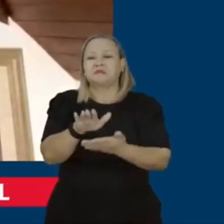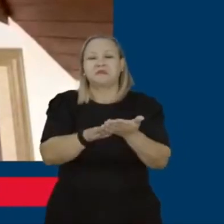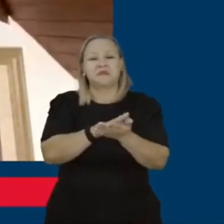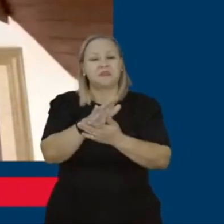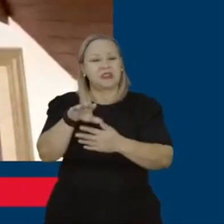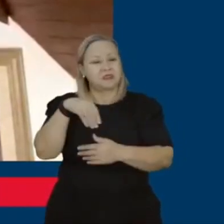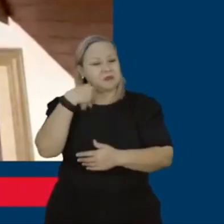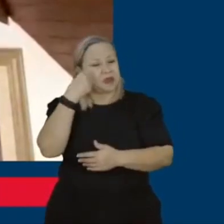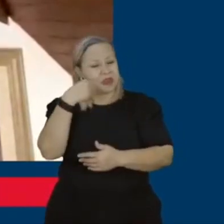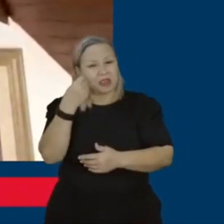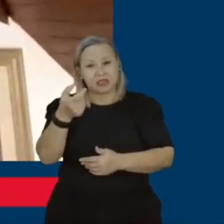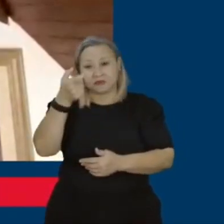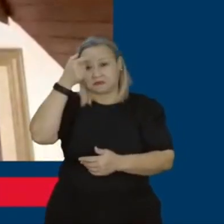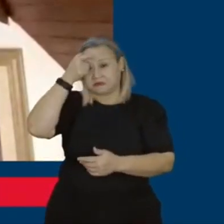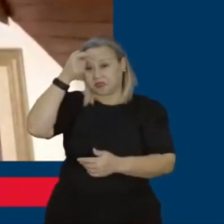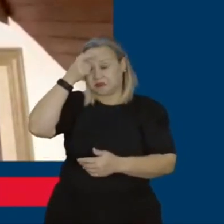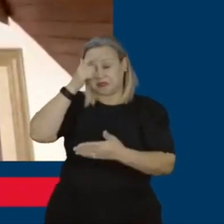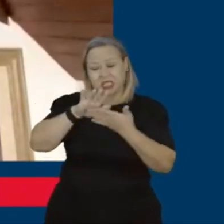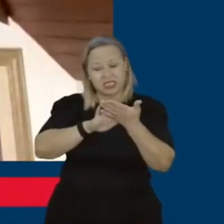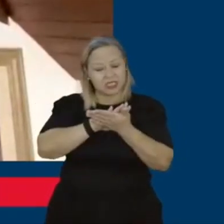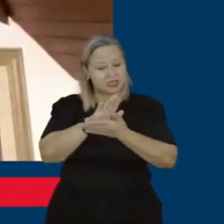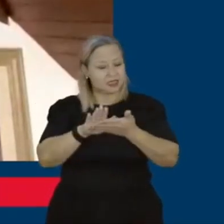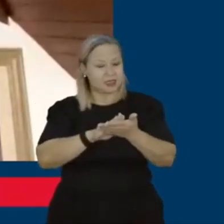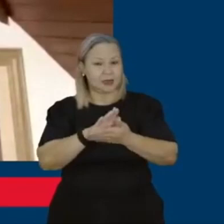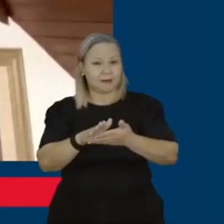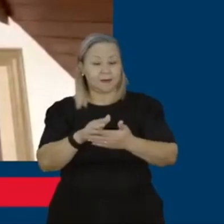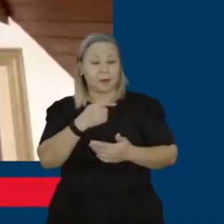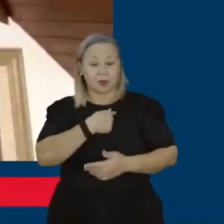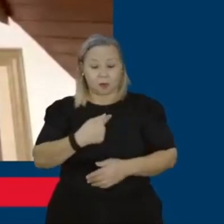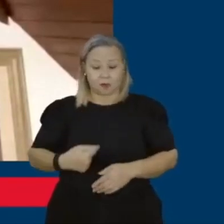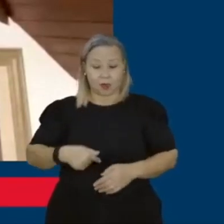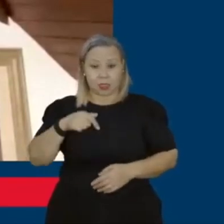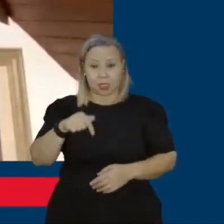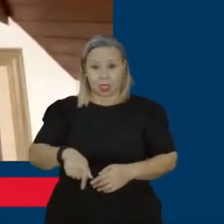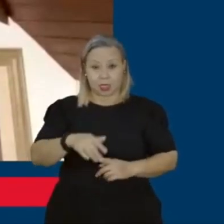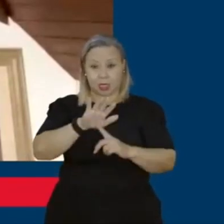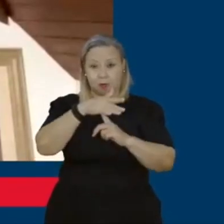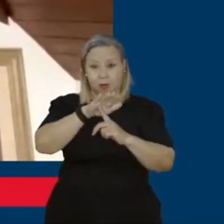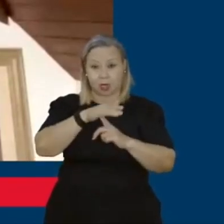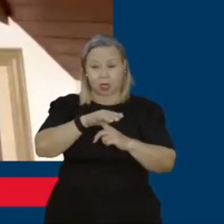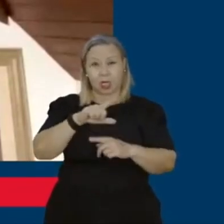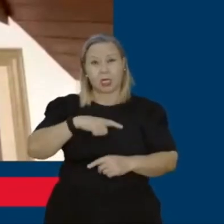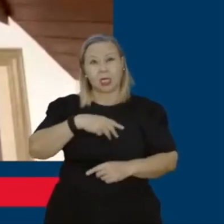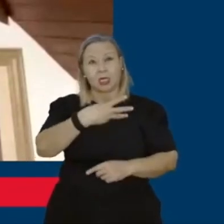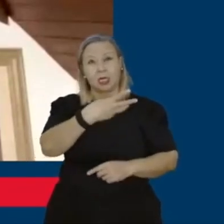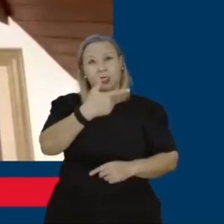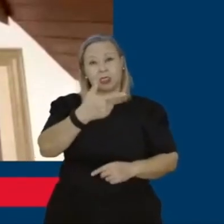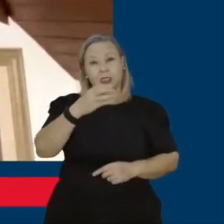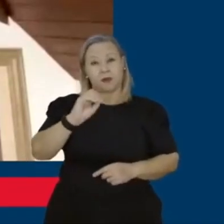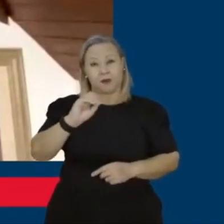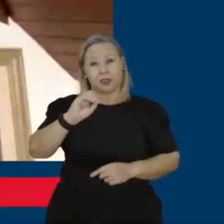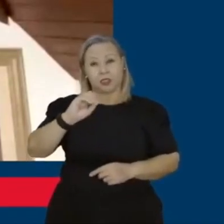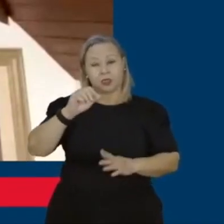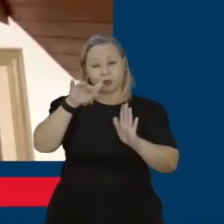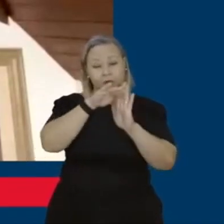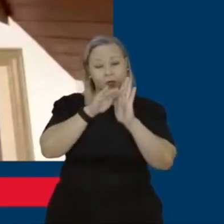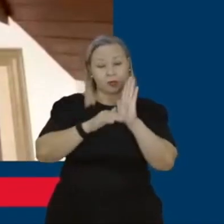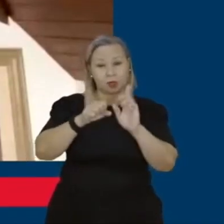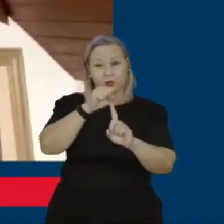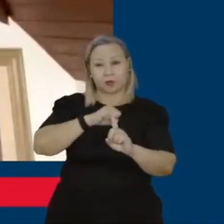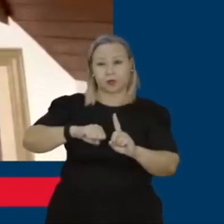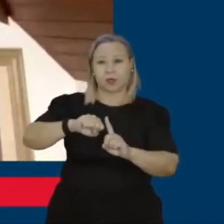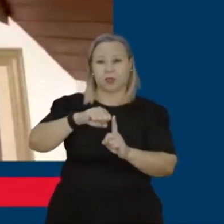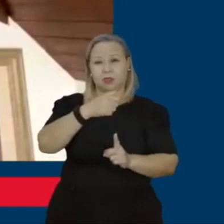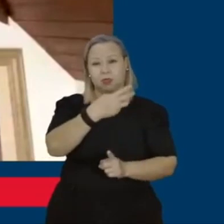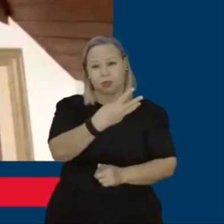rigorosamente nada dentro da cabeça. No nosso governo aqui no Paraná, nós tínhamos 320 programas sociais,